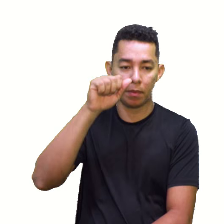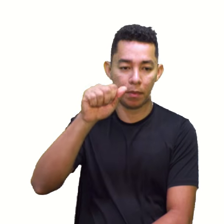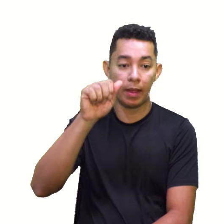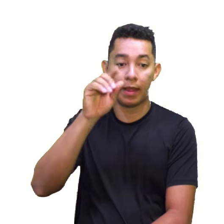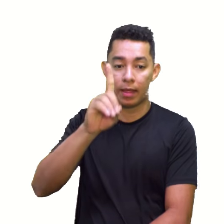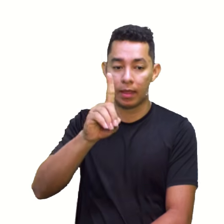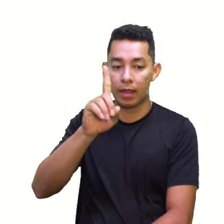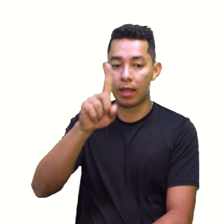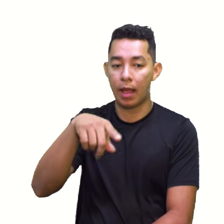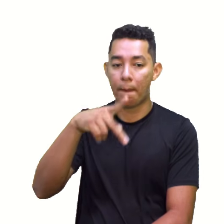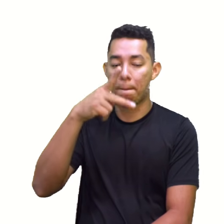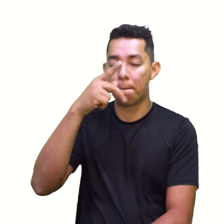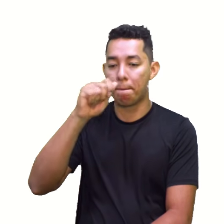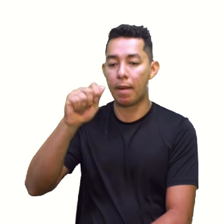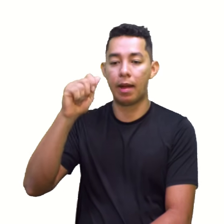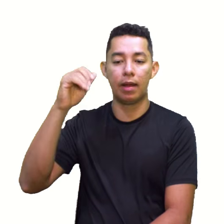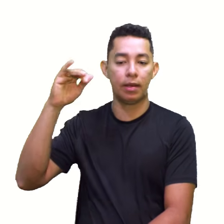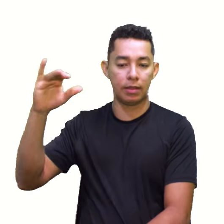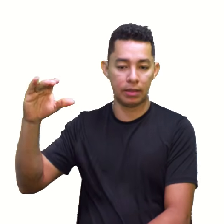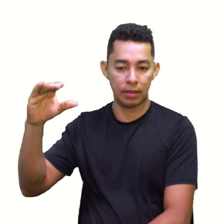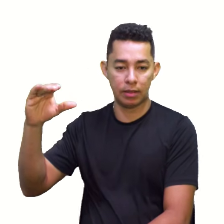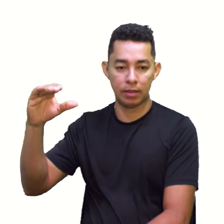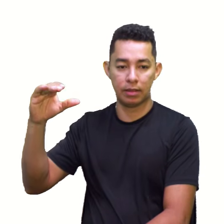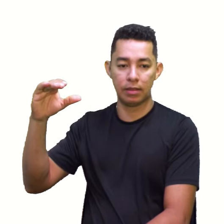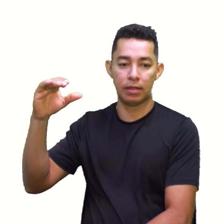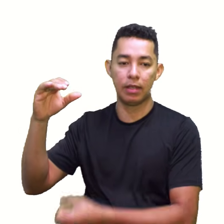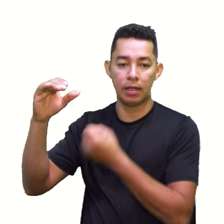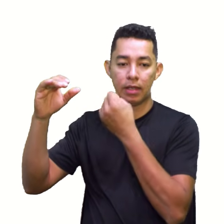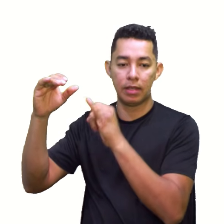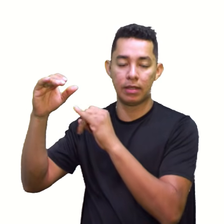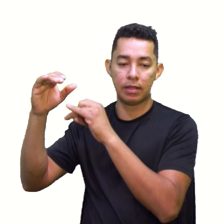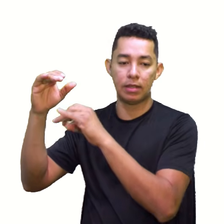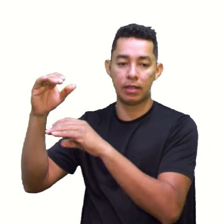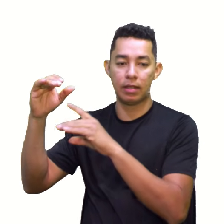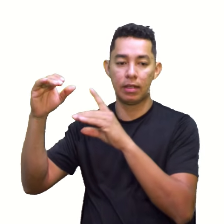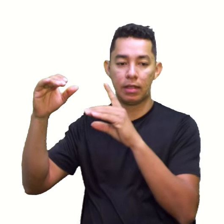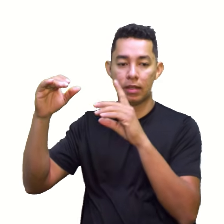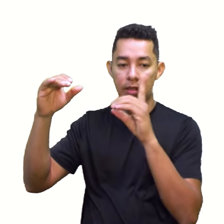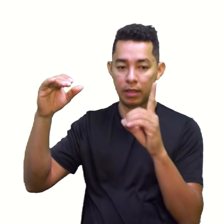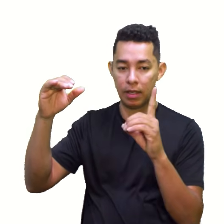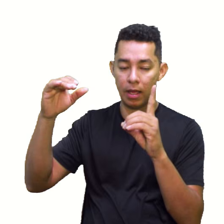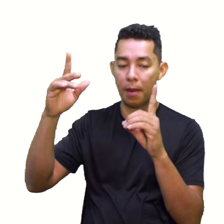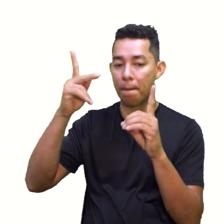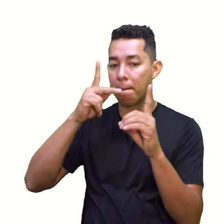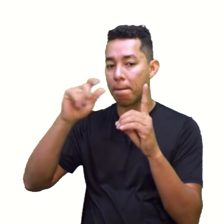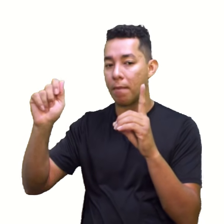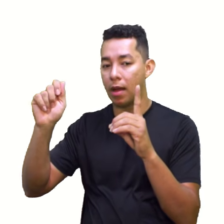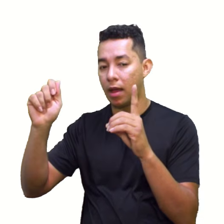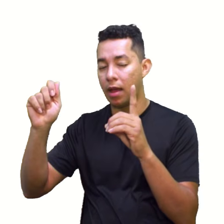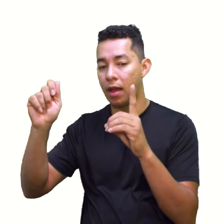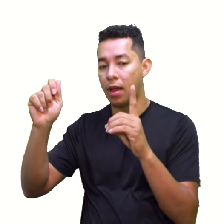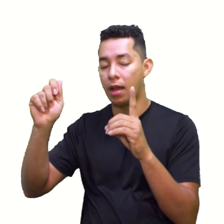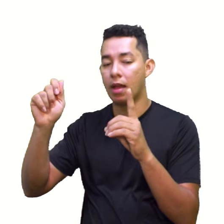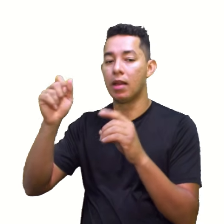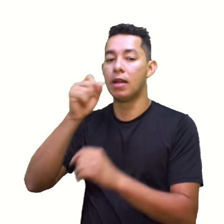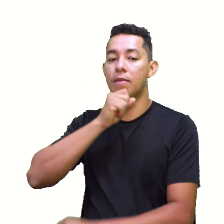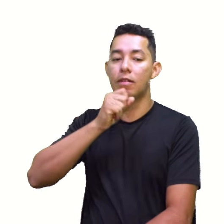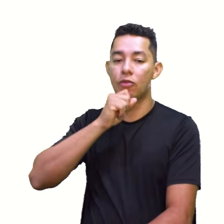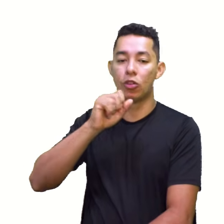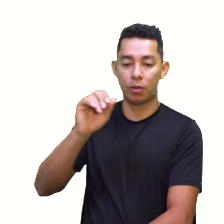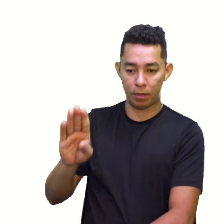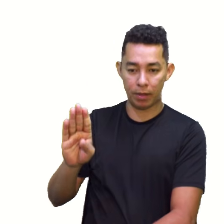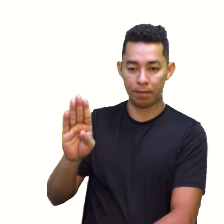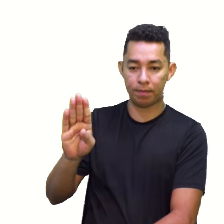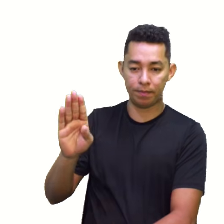é pai de C. Se D é pai de C, então D é avô do B.